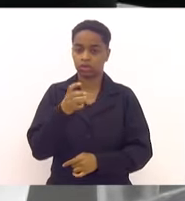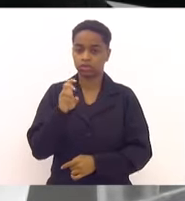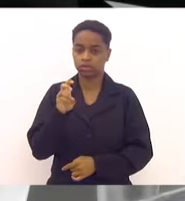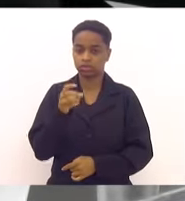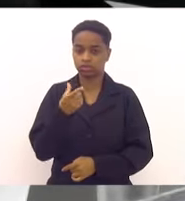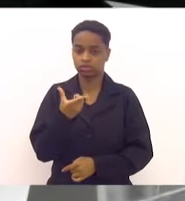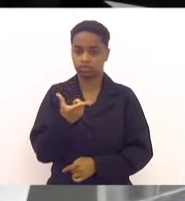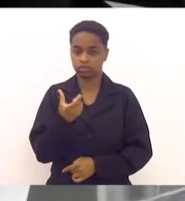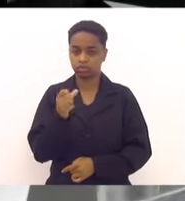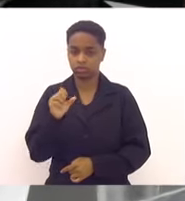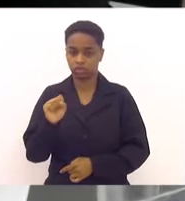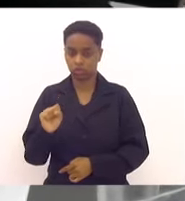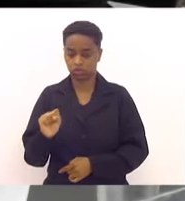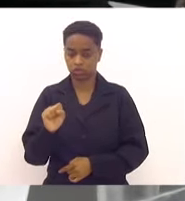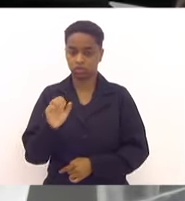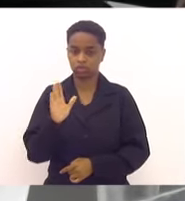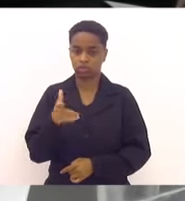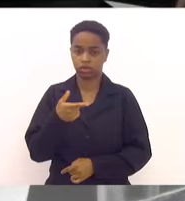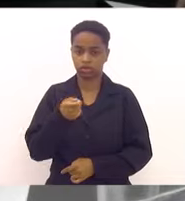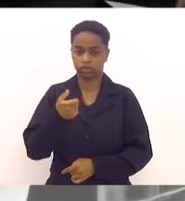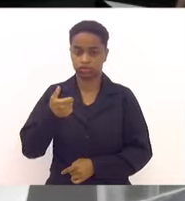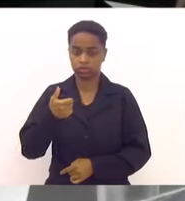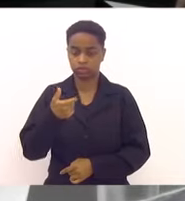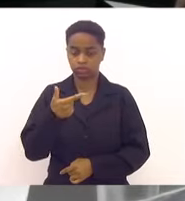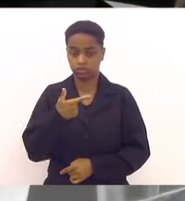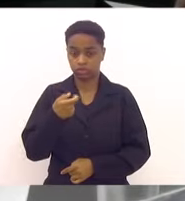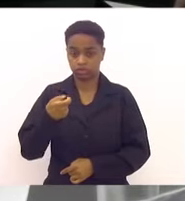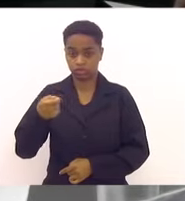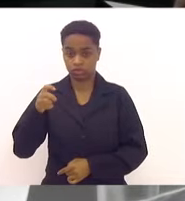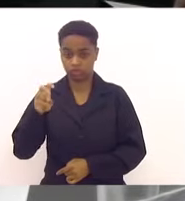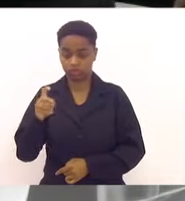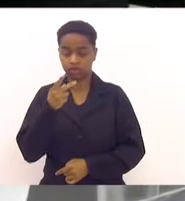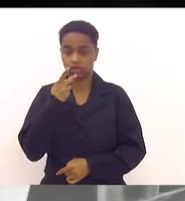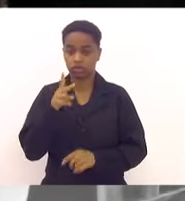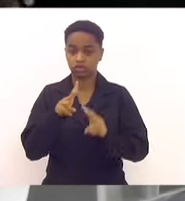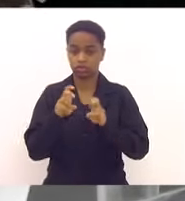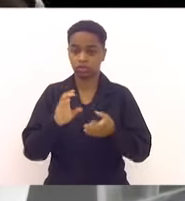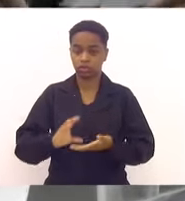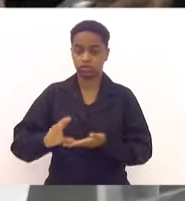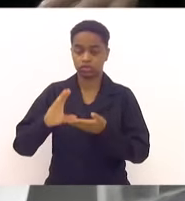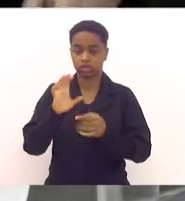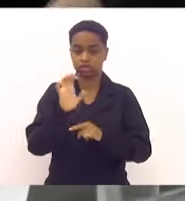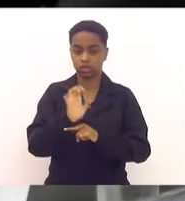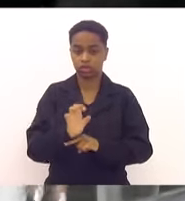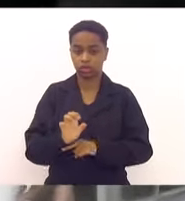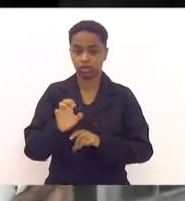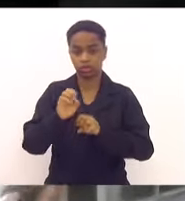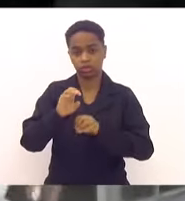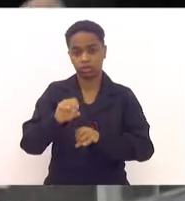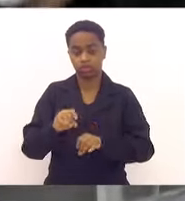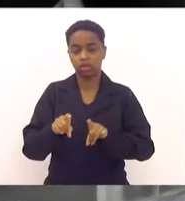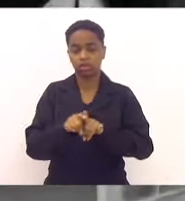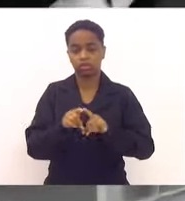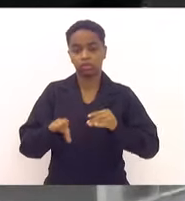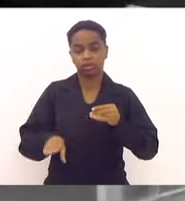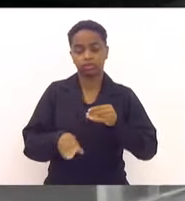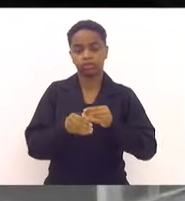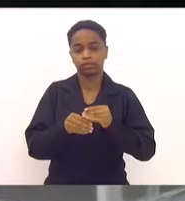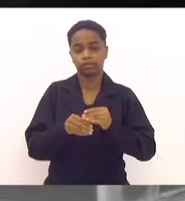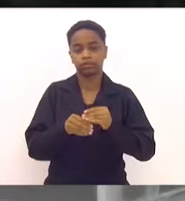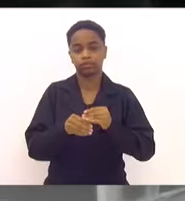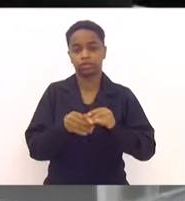4528, de 2005, que disciplina da competência do Conselho Estadual de Educação a inclusão de disciplinas à grade